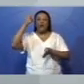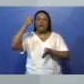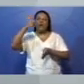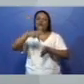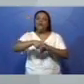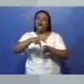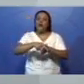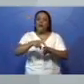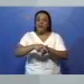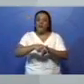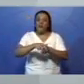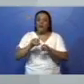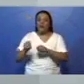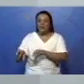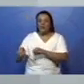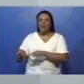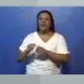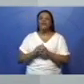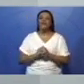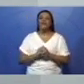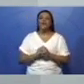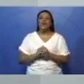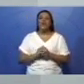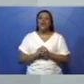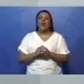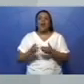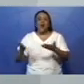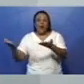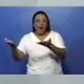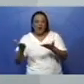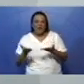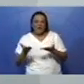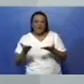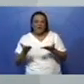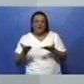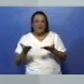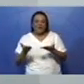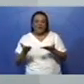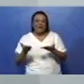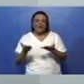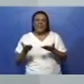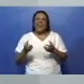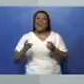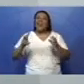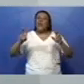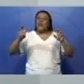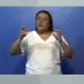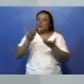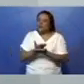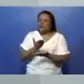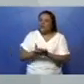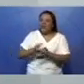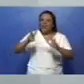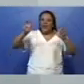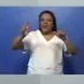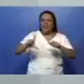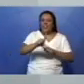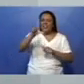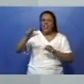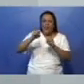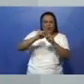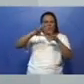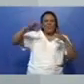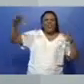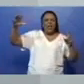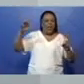a mais uma videoaula. Vamos lá? Hoje a gente vai estudar sobre literatura fantástica, mito grego. O que